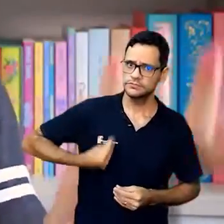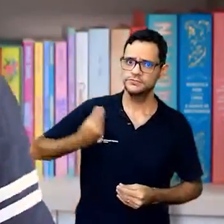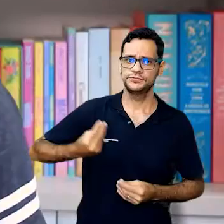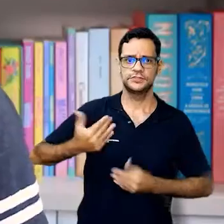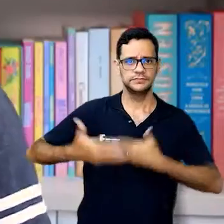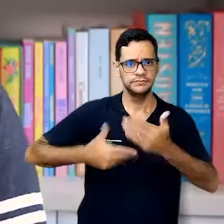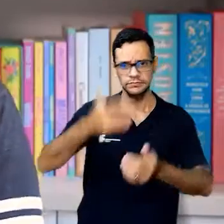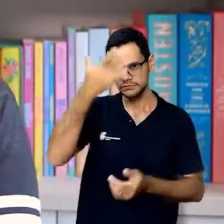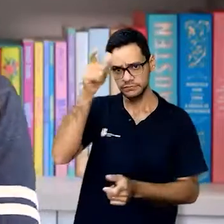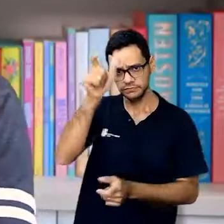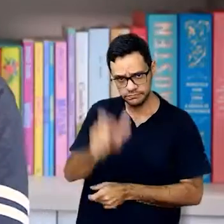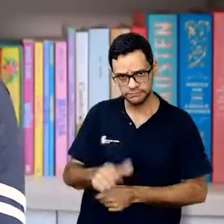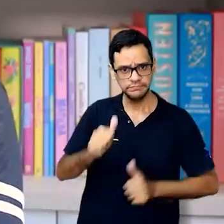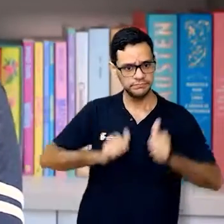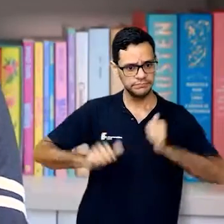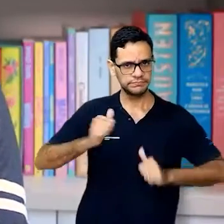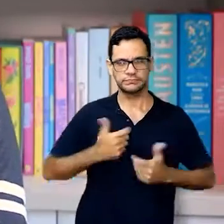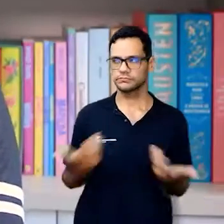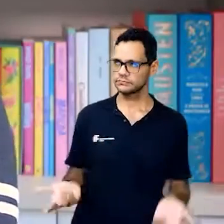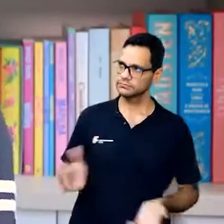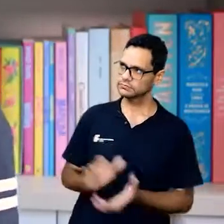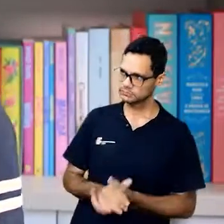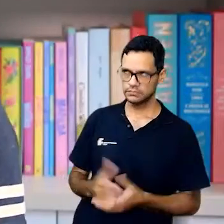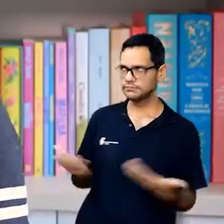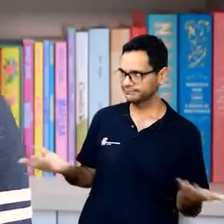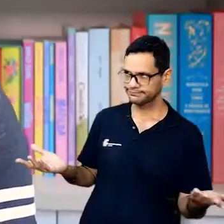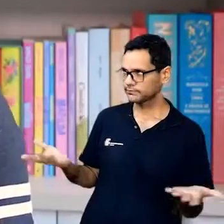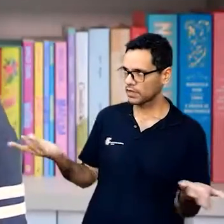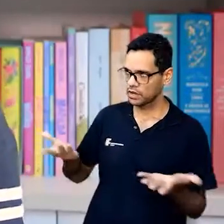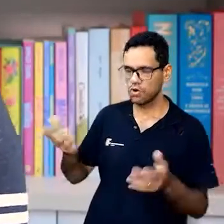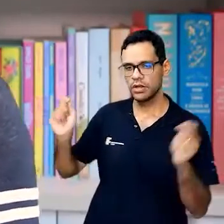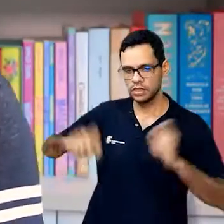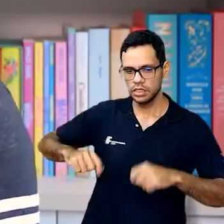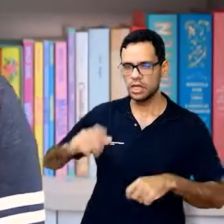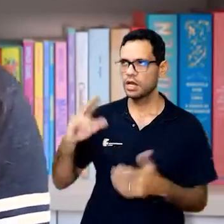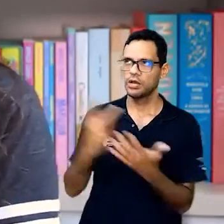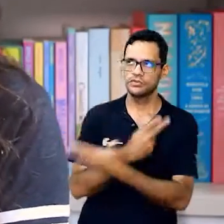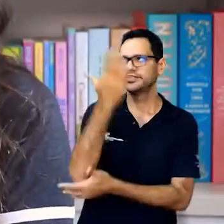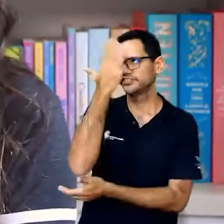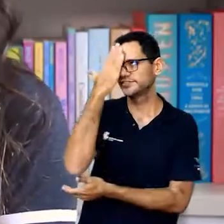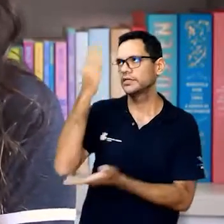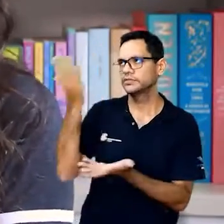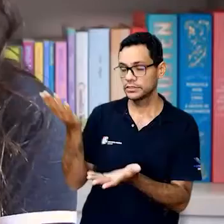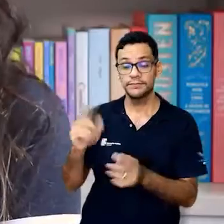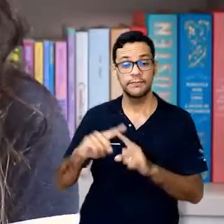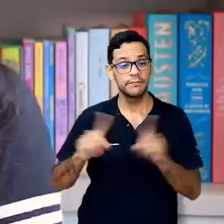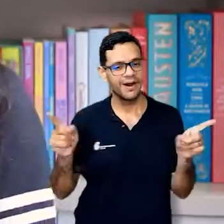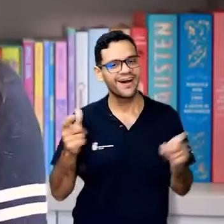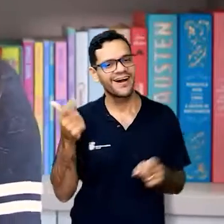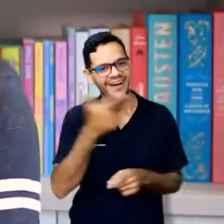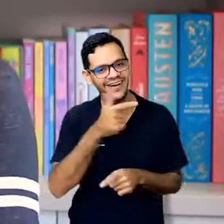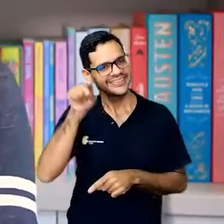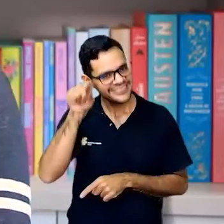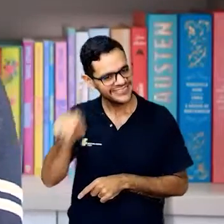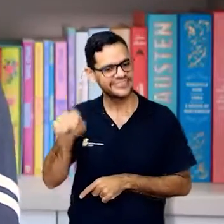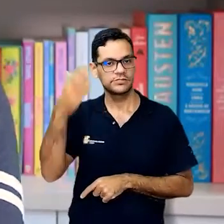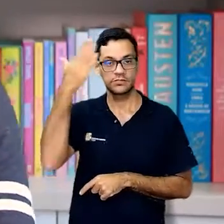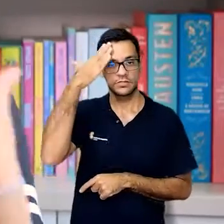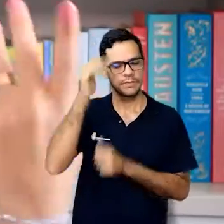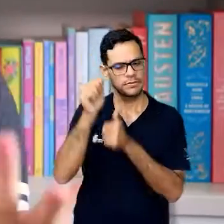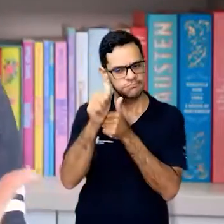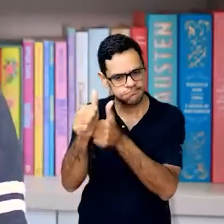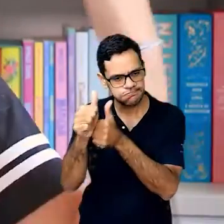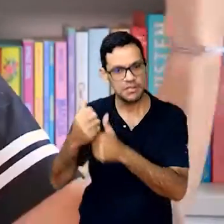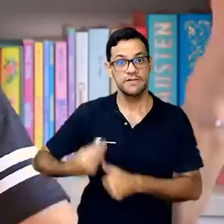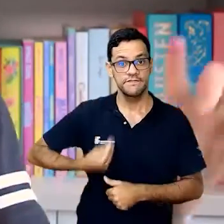coisas do cotidiano do personagem aqui. Então vai ter horas que você vai falar, poxa, né, acontece alguma coisa, já sei, né, mas a graça do